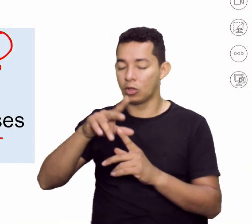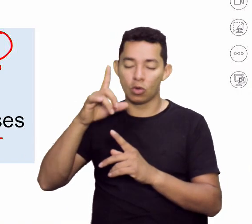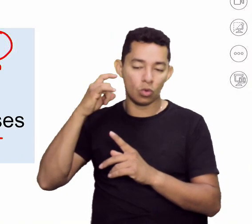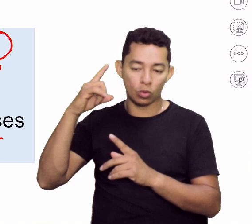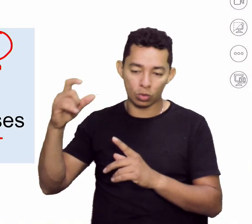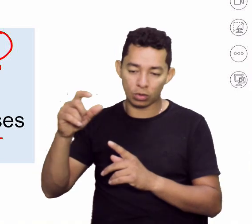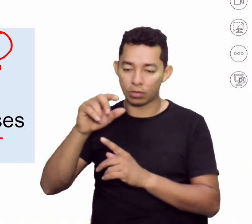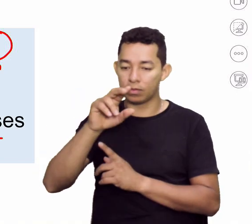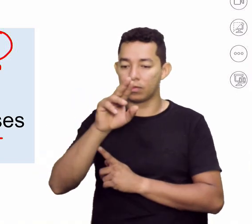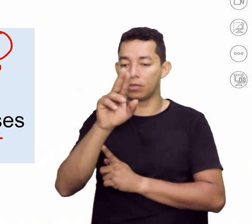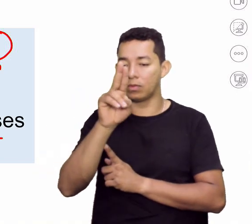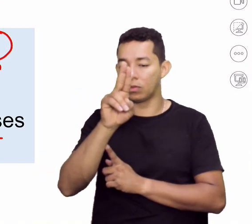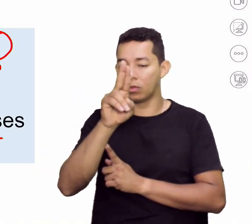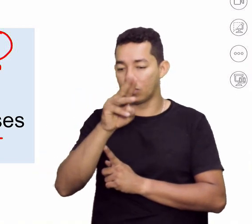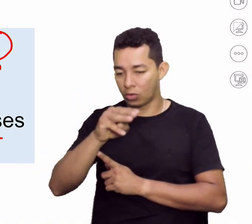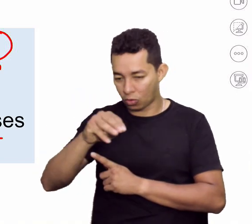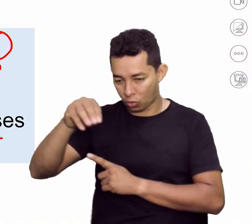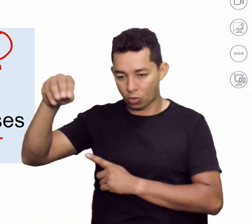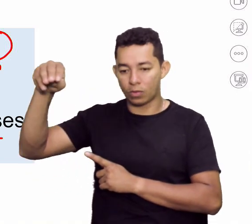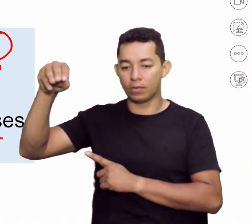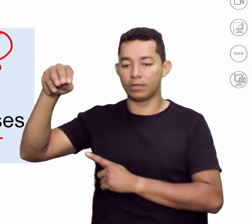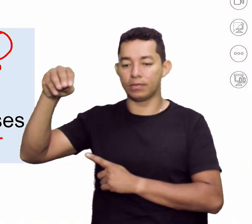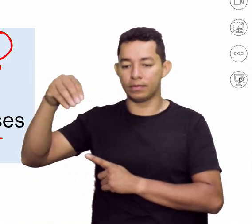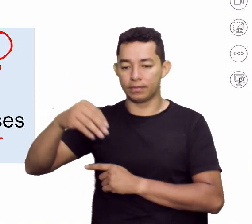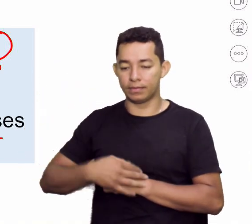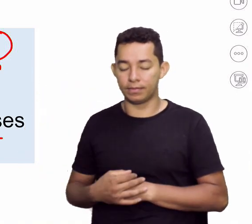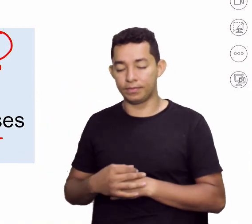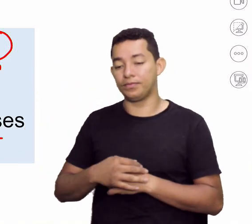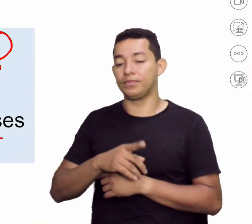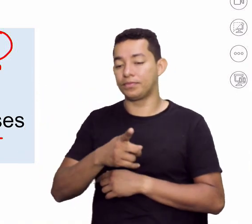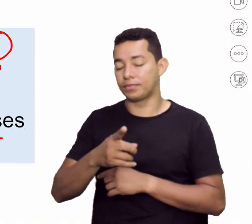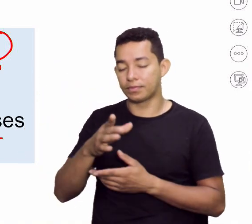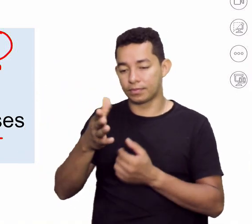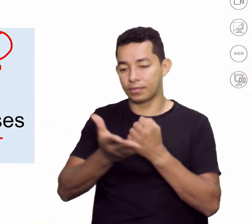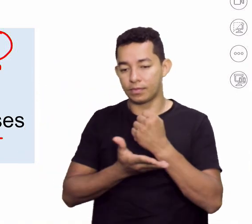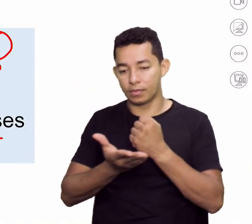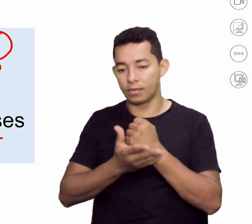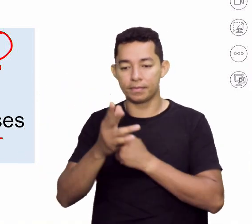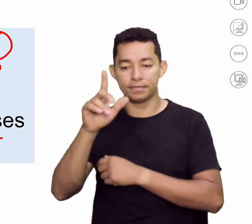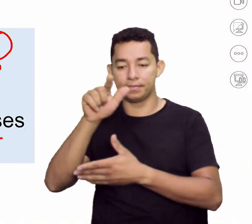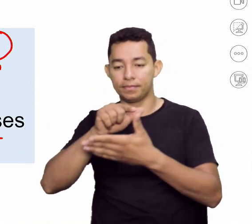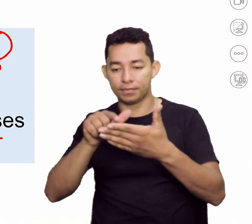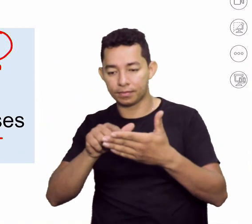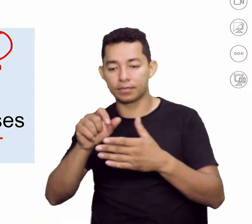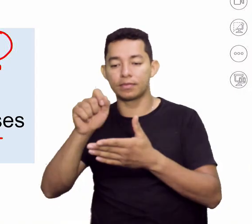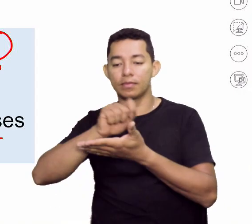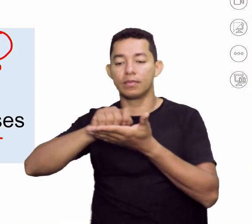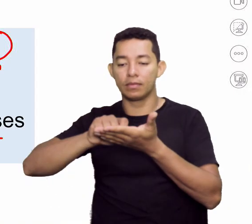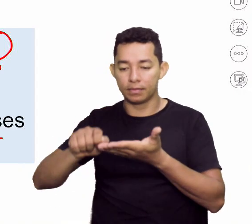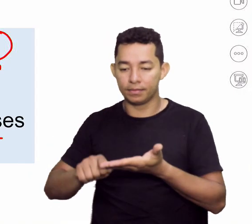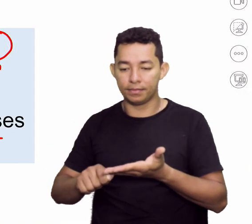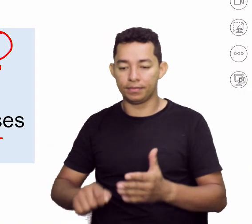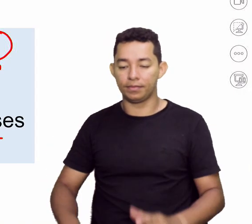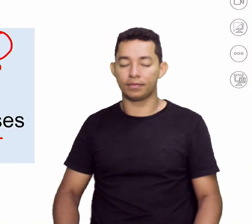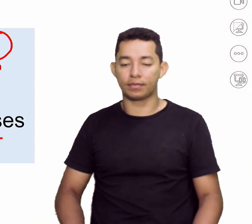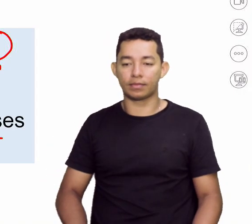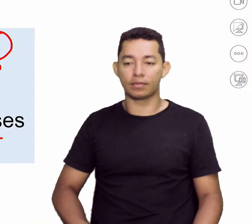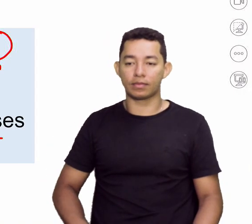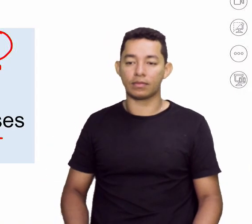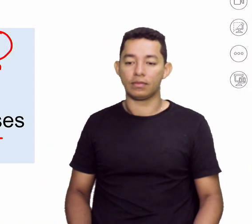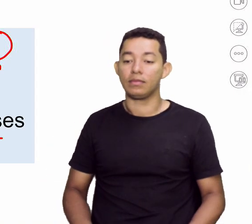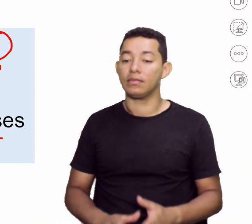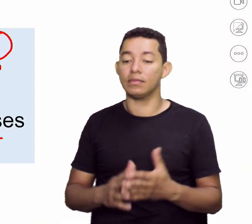M1. Entendeu? É nisso que se baseia a leitura e a escrita. Então, é muito